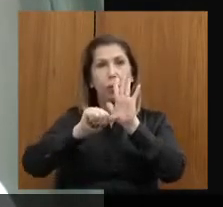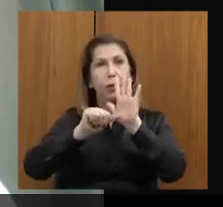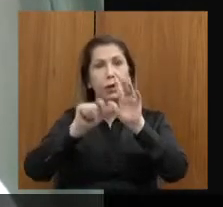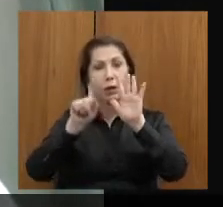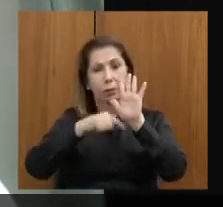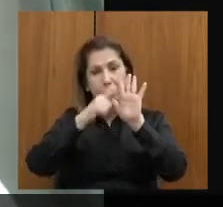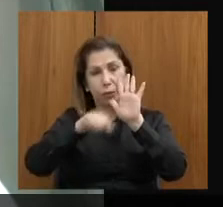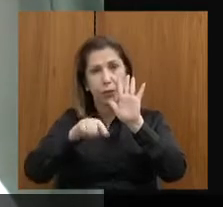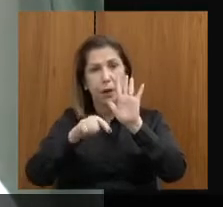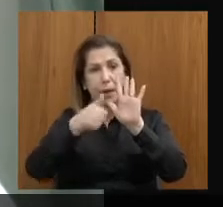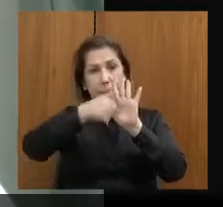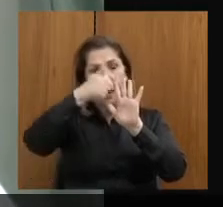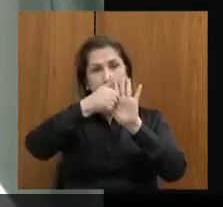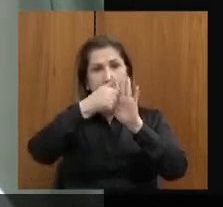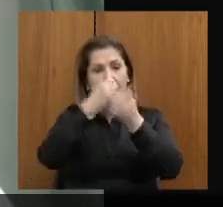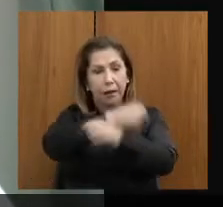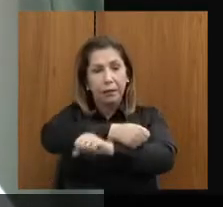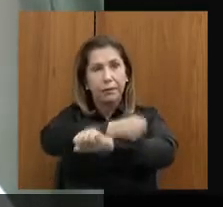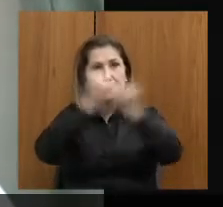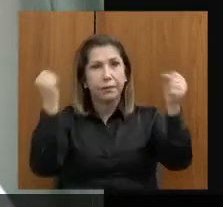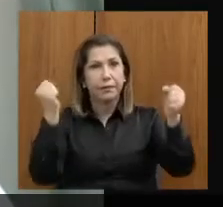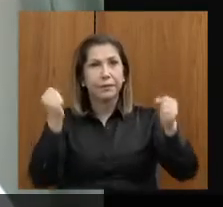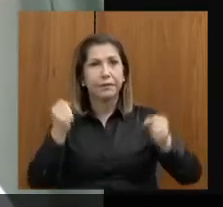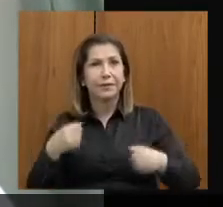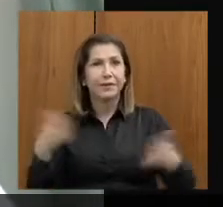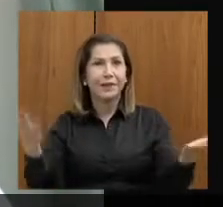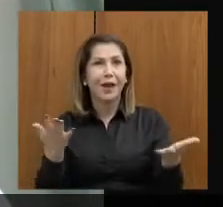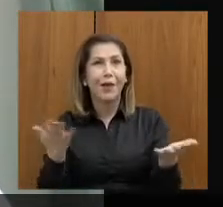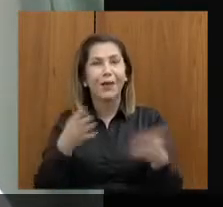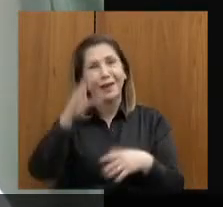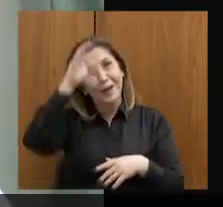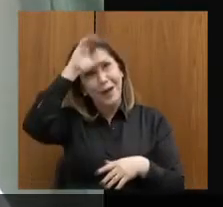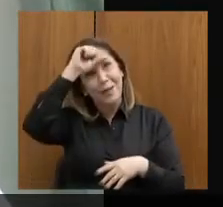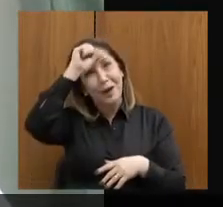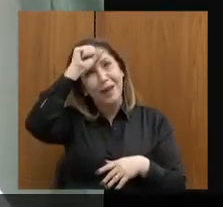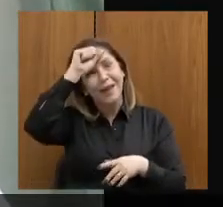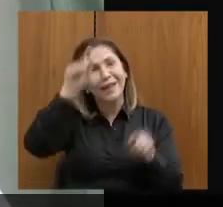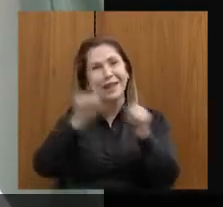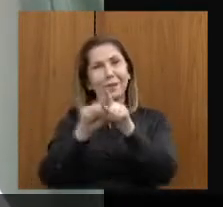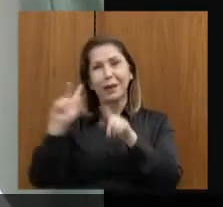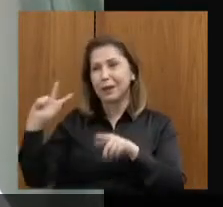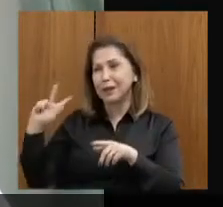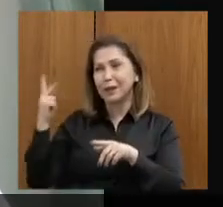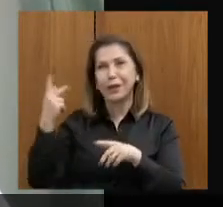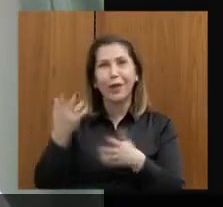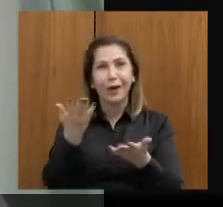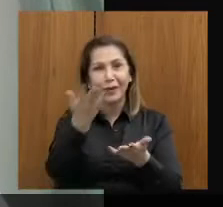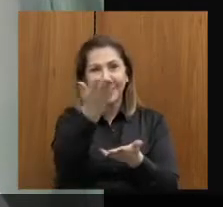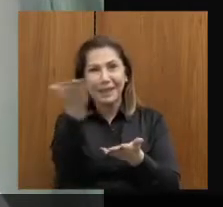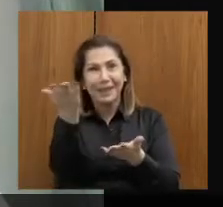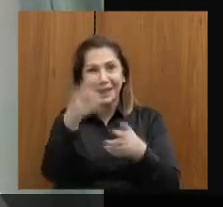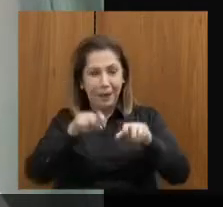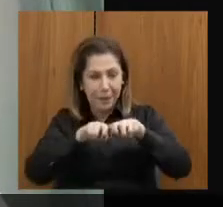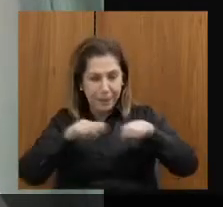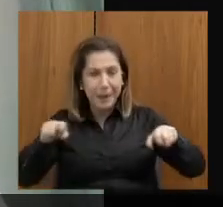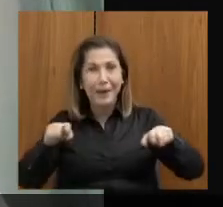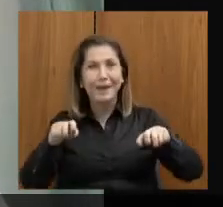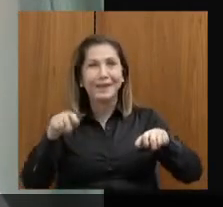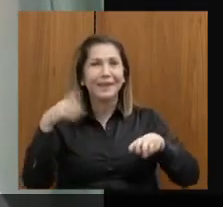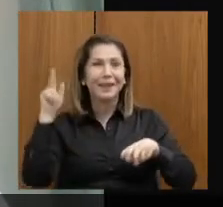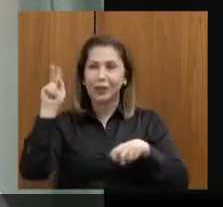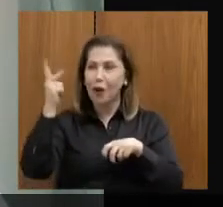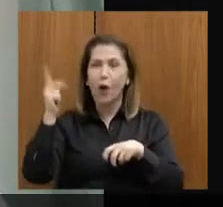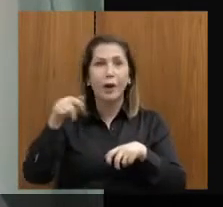no Brasil foi eu tô tendo atrevendo a falar um pouco de história aqui você tem né historiadores ainda Beleza tão risco eu tô correndo mas